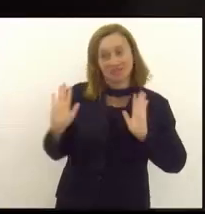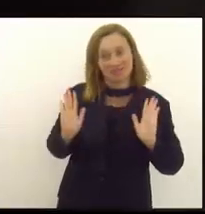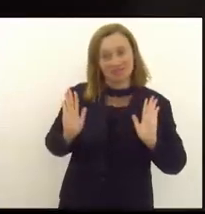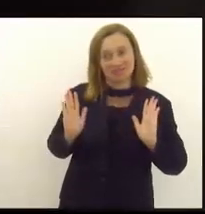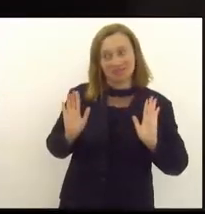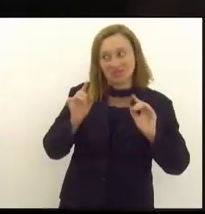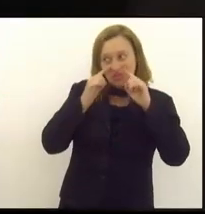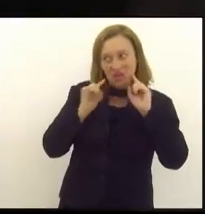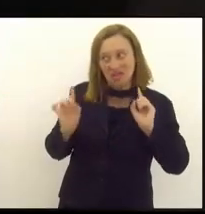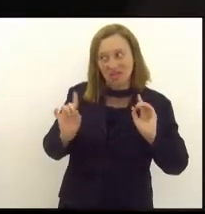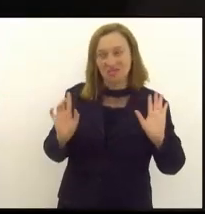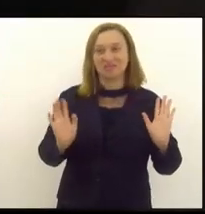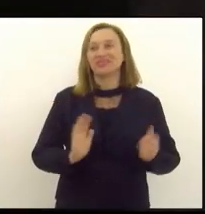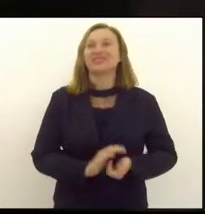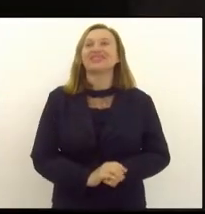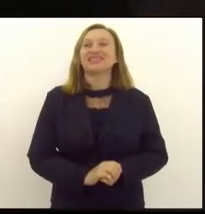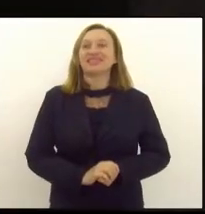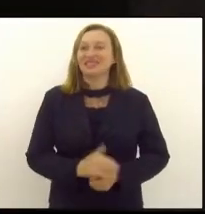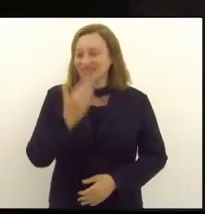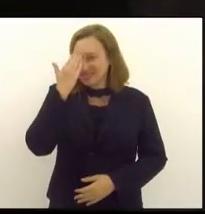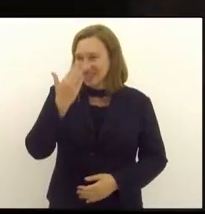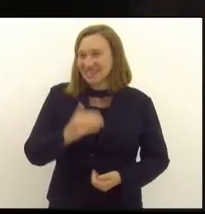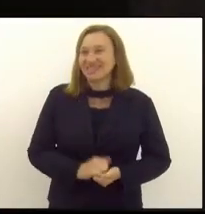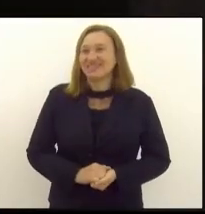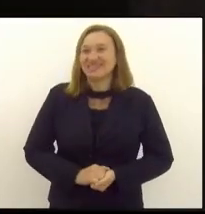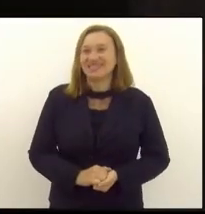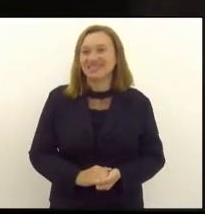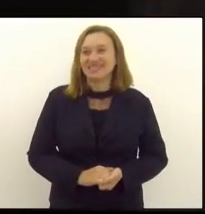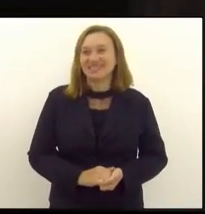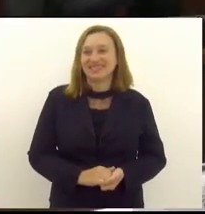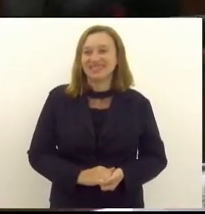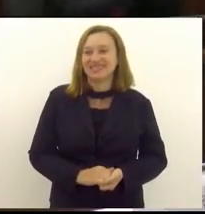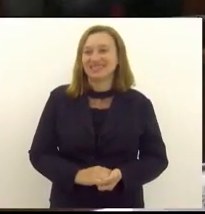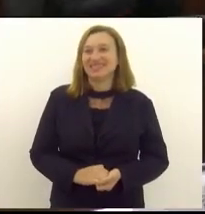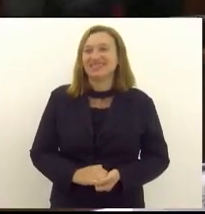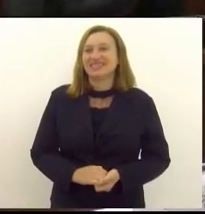não. Muito obrigado.